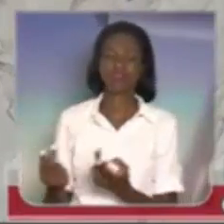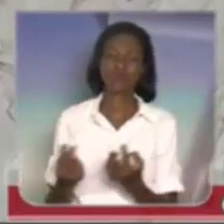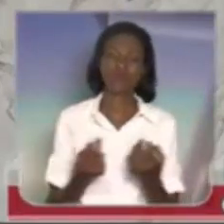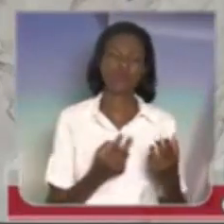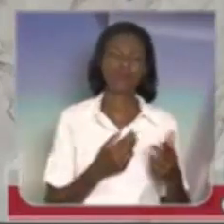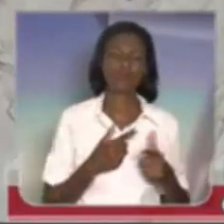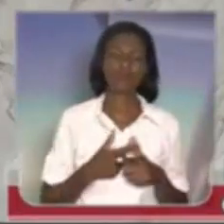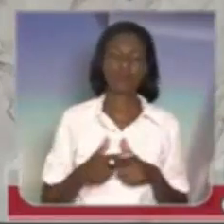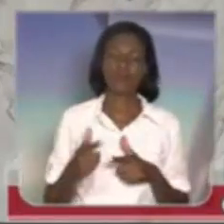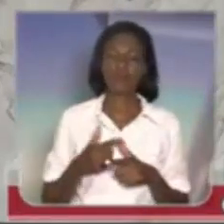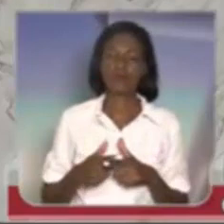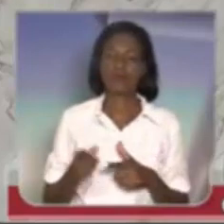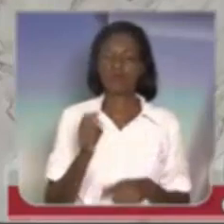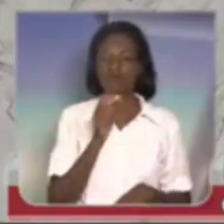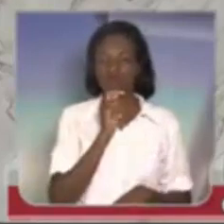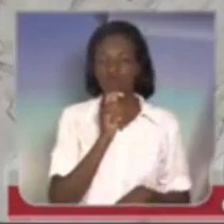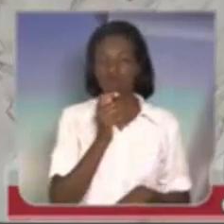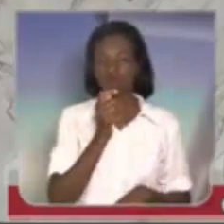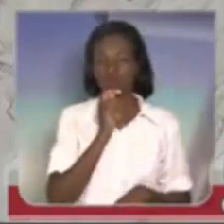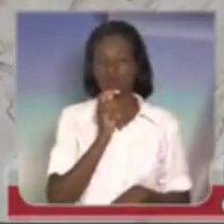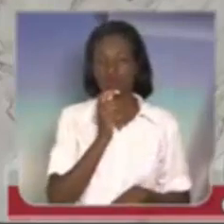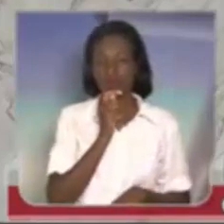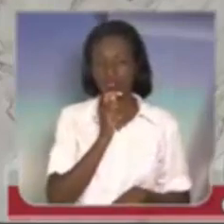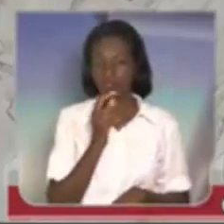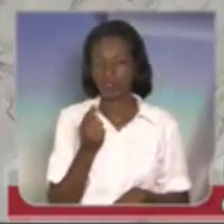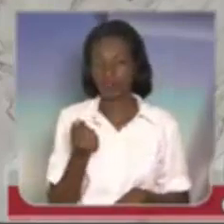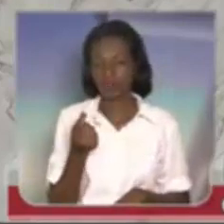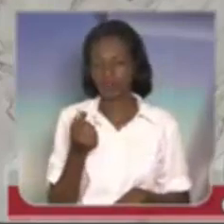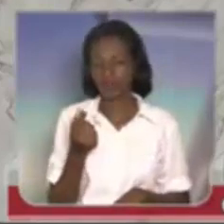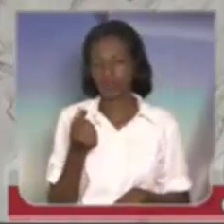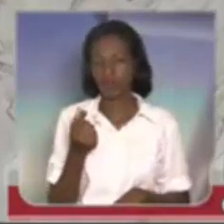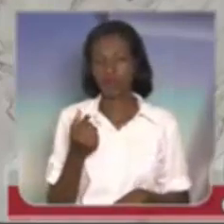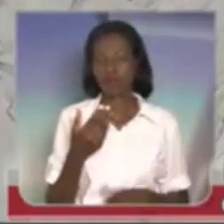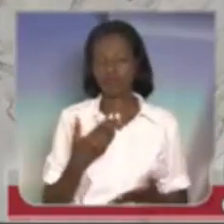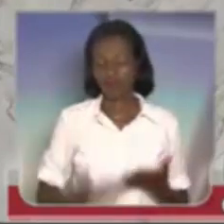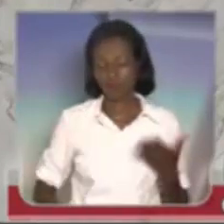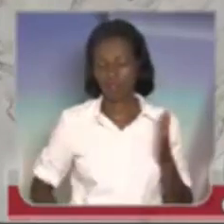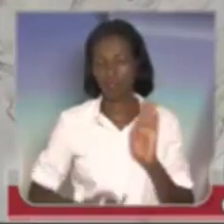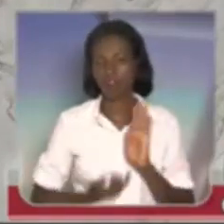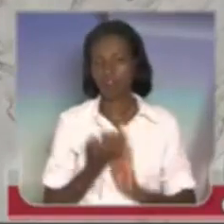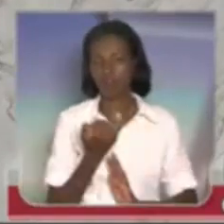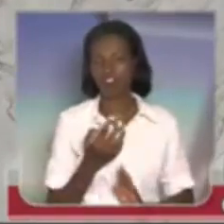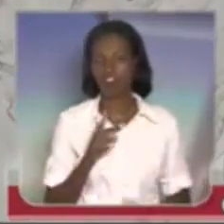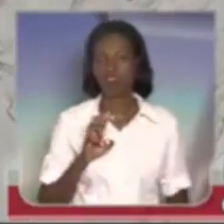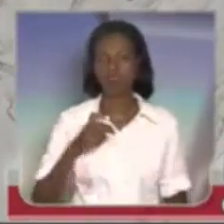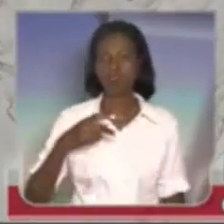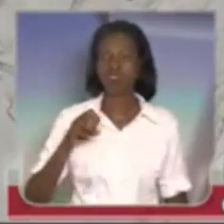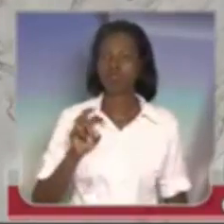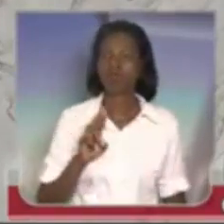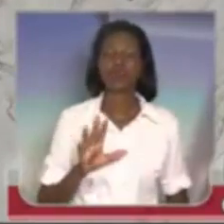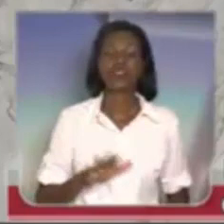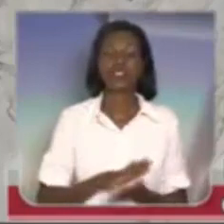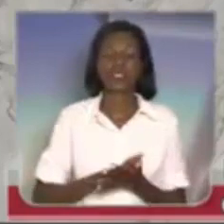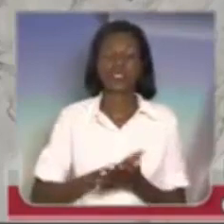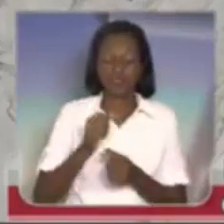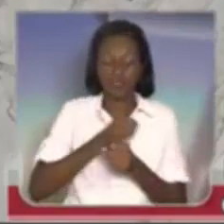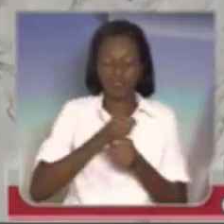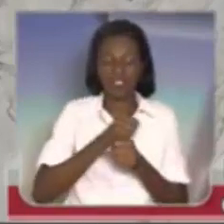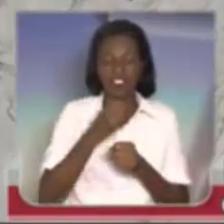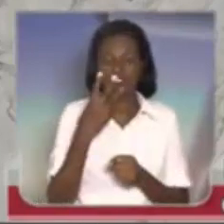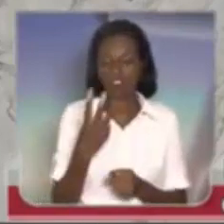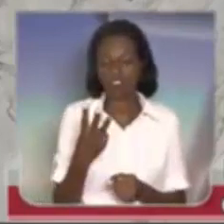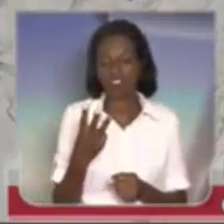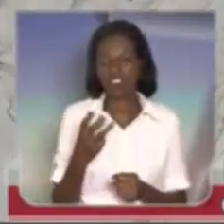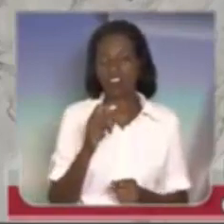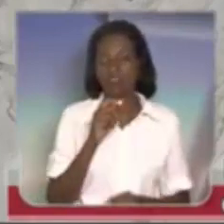situação sem a a reposição das perdas inflacionárias pelo menos há 3 anos senhor presidente então é